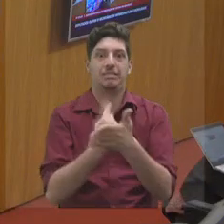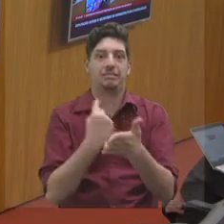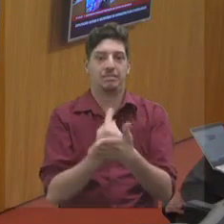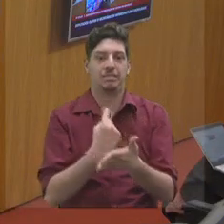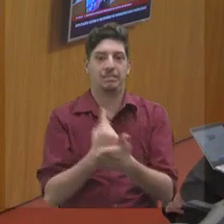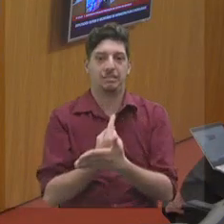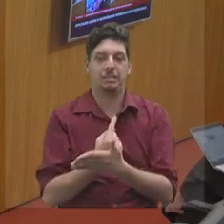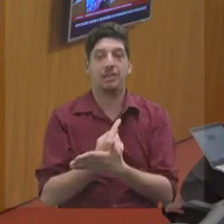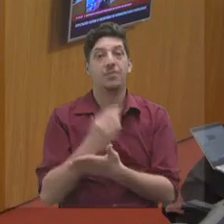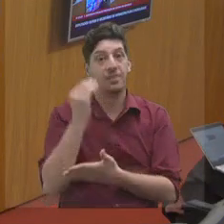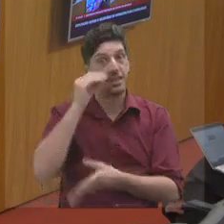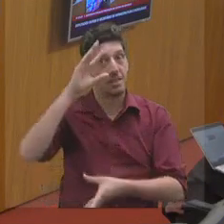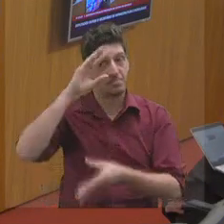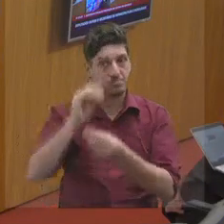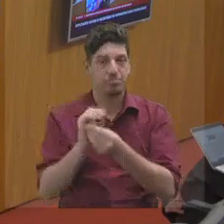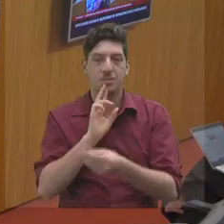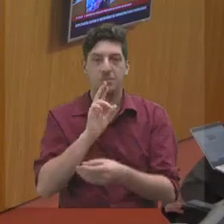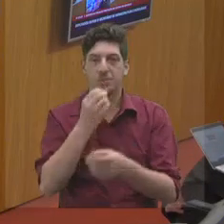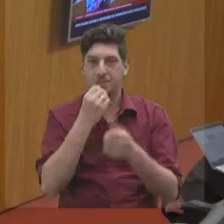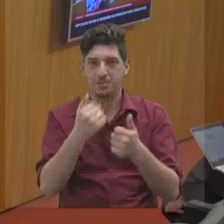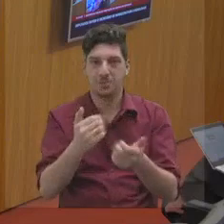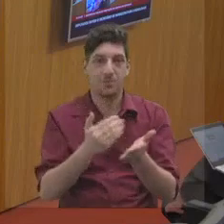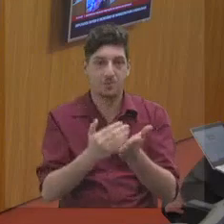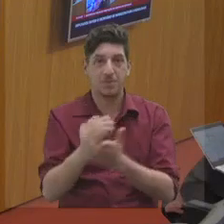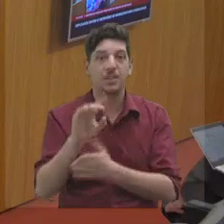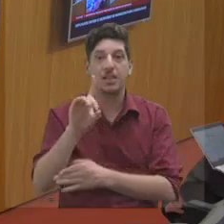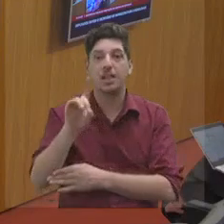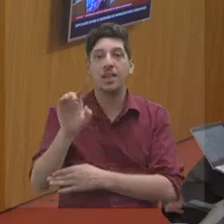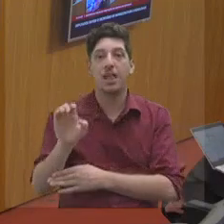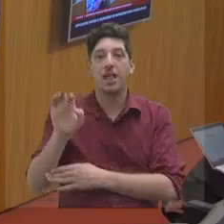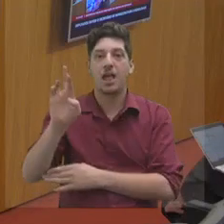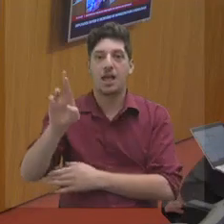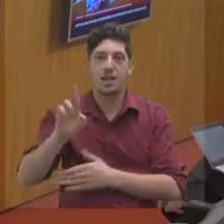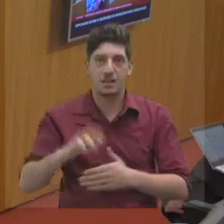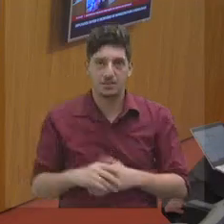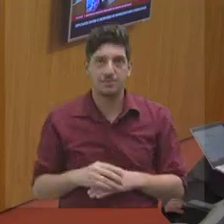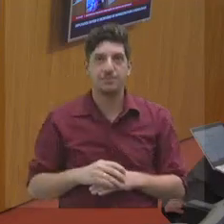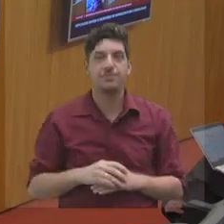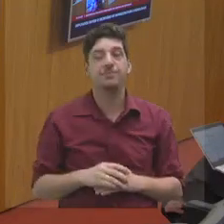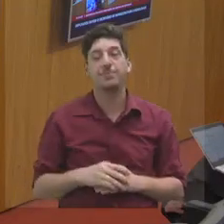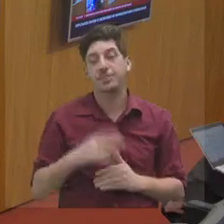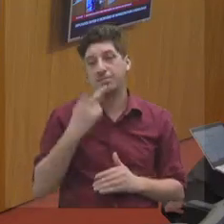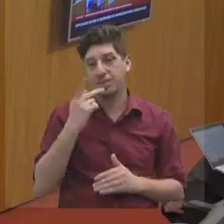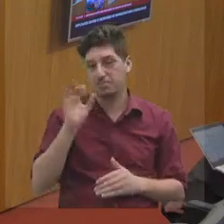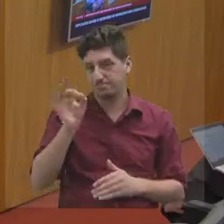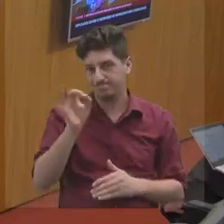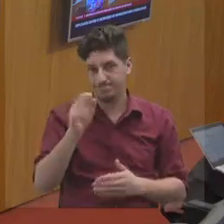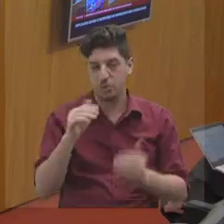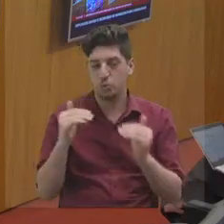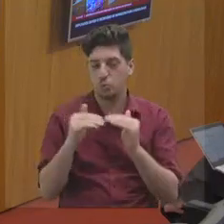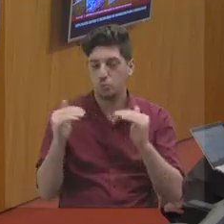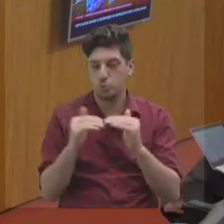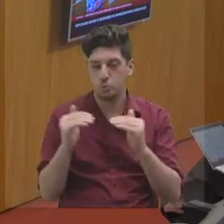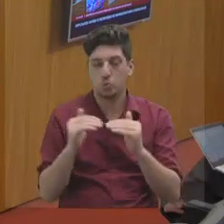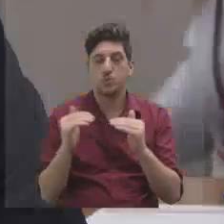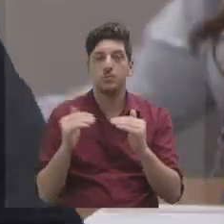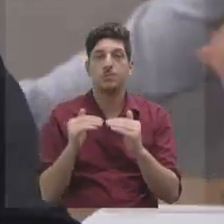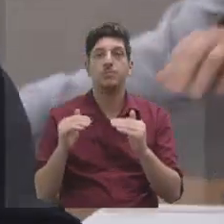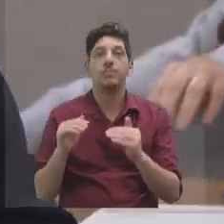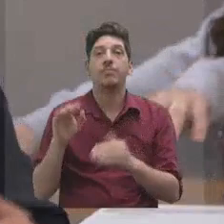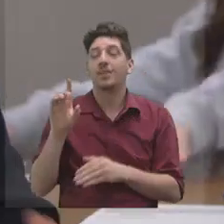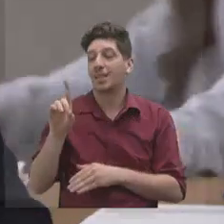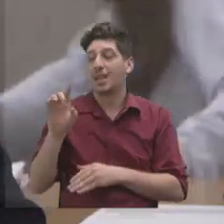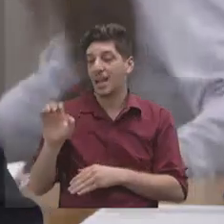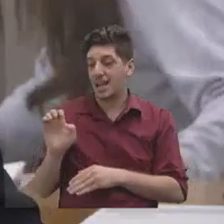a lembrar começando pelo nosso Dr né É como se colocou muito bem o órgão né as